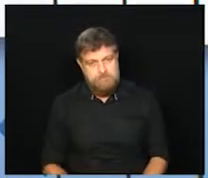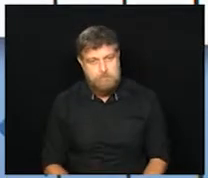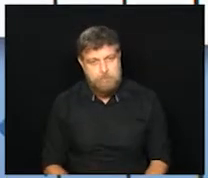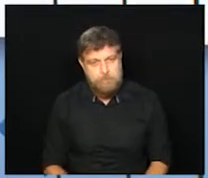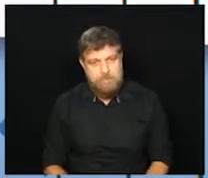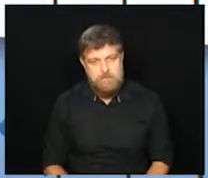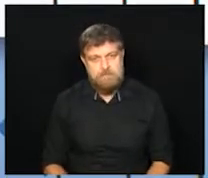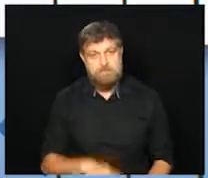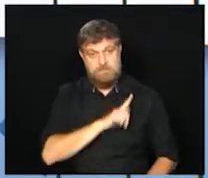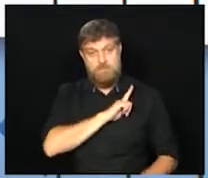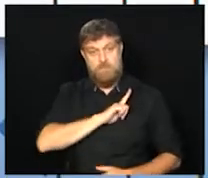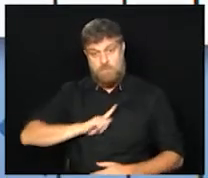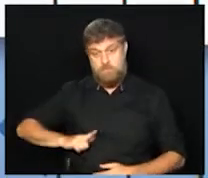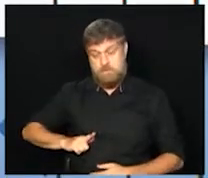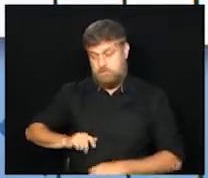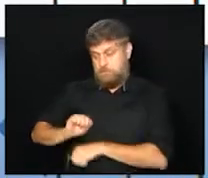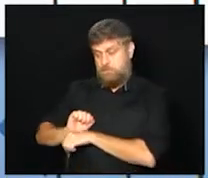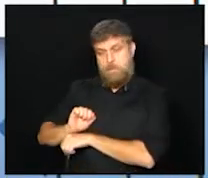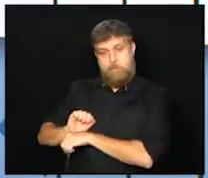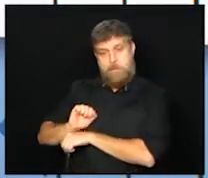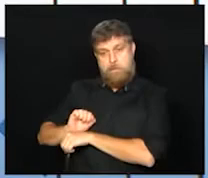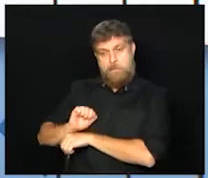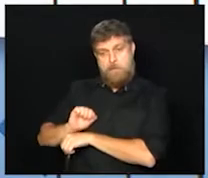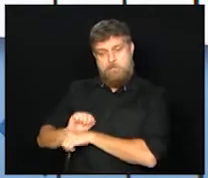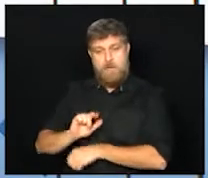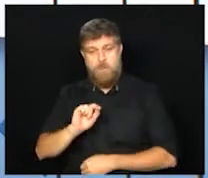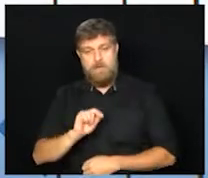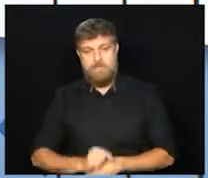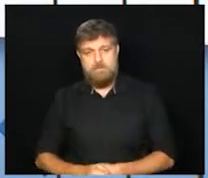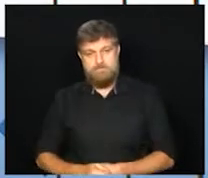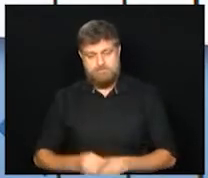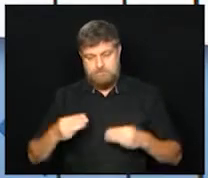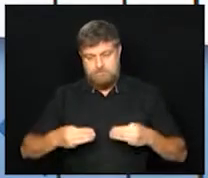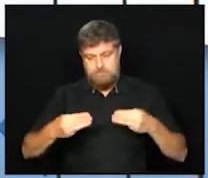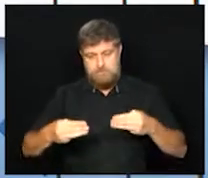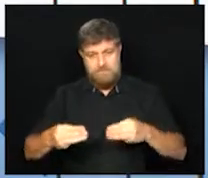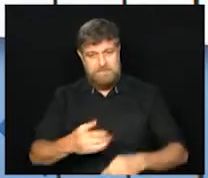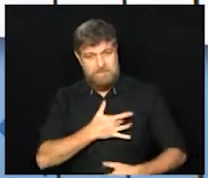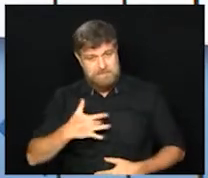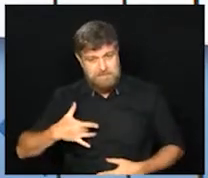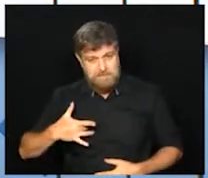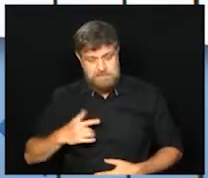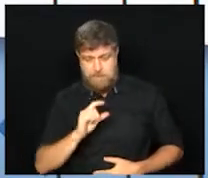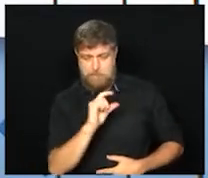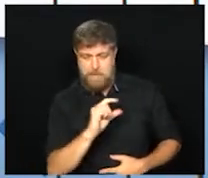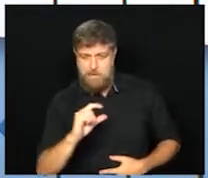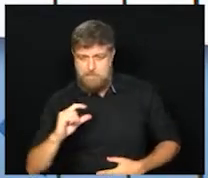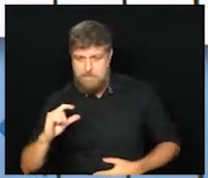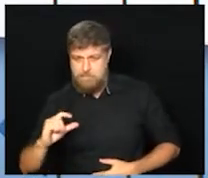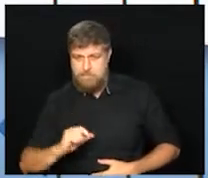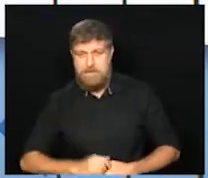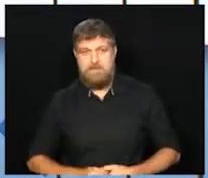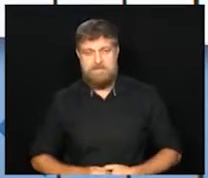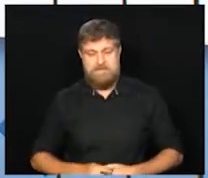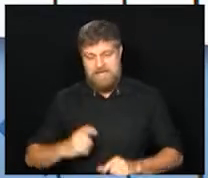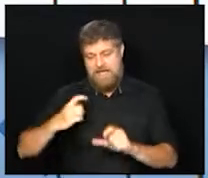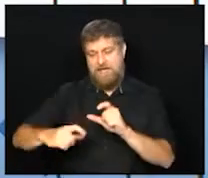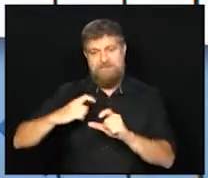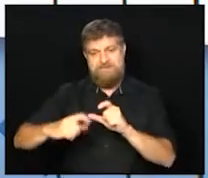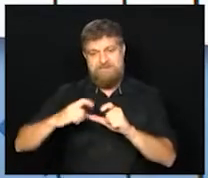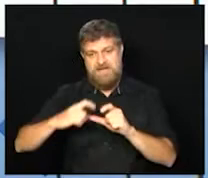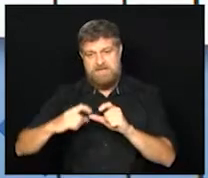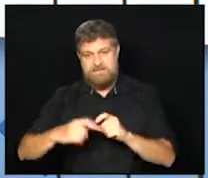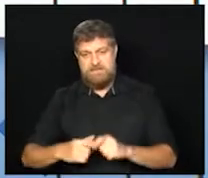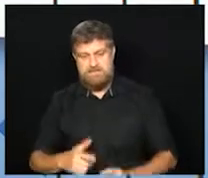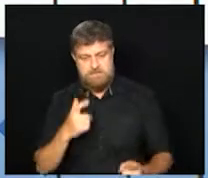E o governo aguarda ainda que o Ministério da Saúde envie mais doses da vacina Pfizer para reduzir